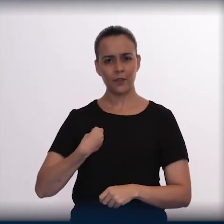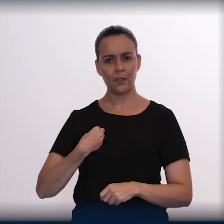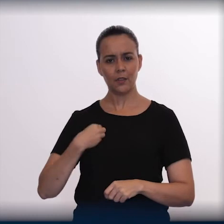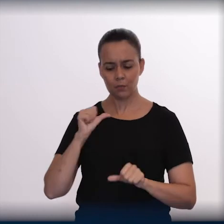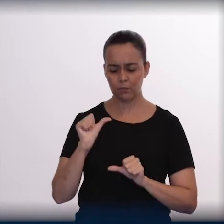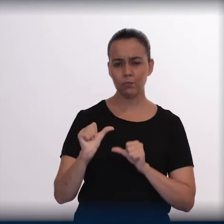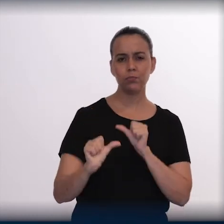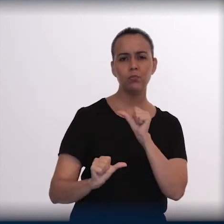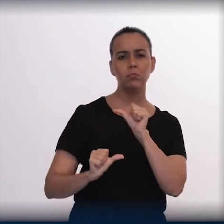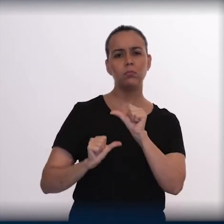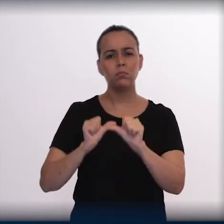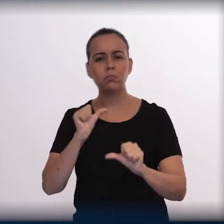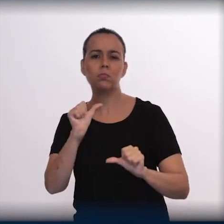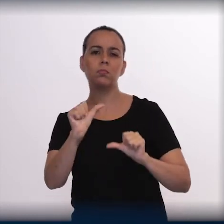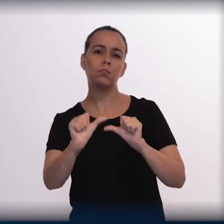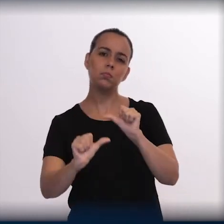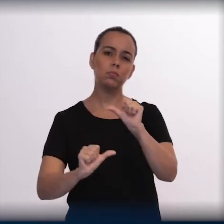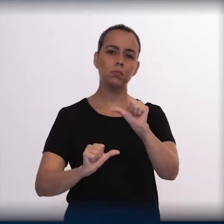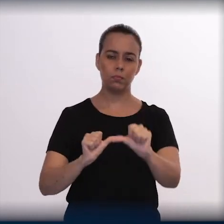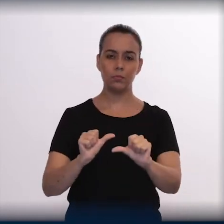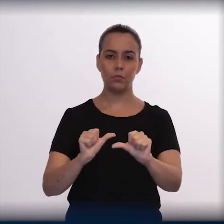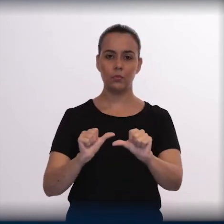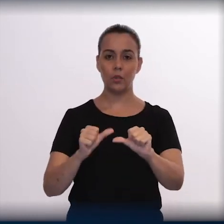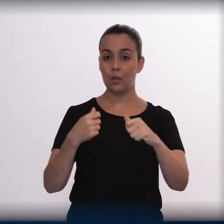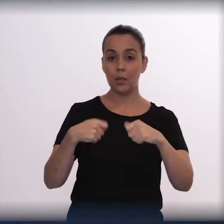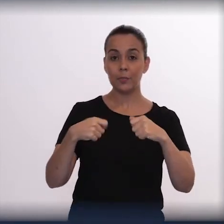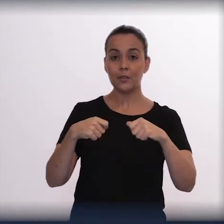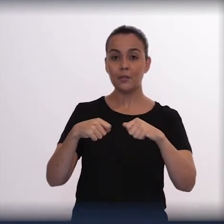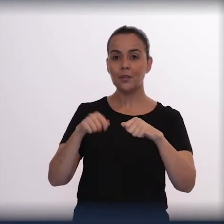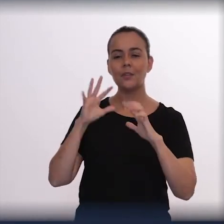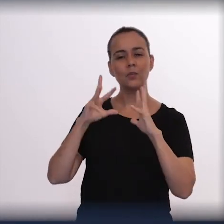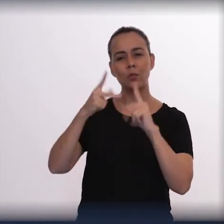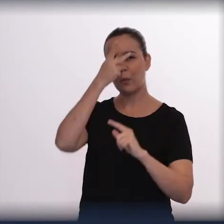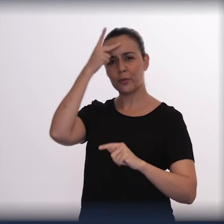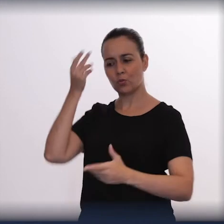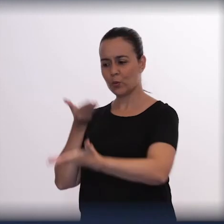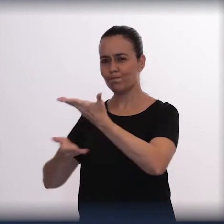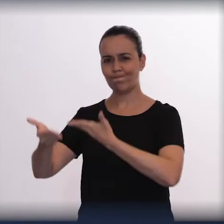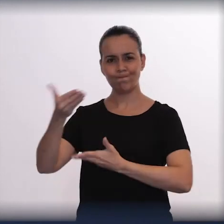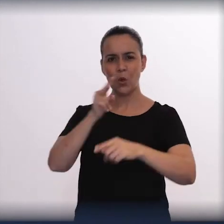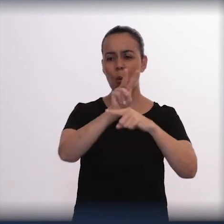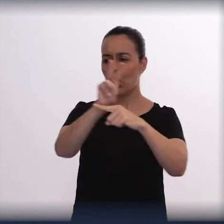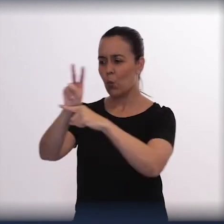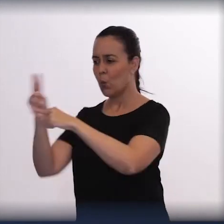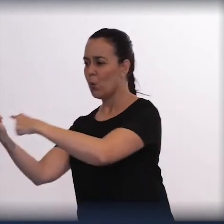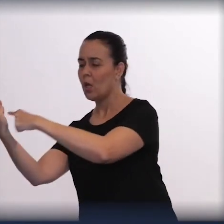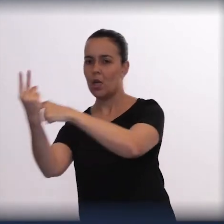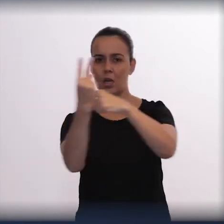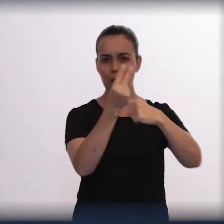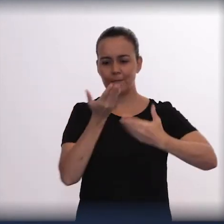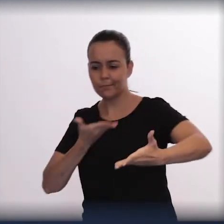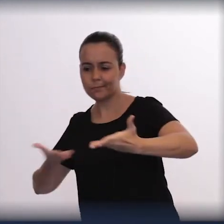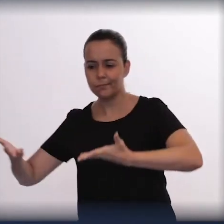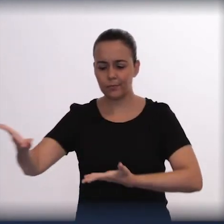precioso de uma rede de cuidados, né? E acho que o depoimento da Amanda, ele tem